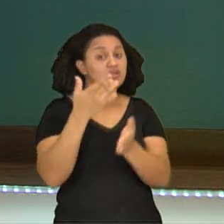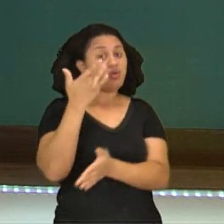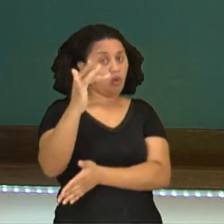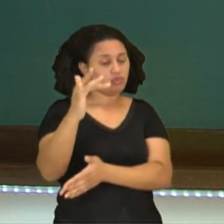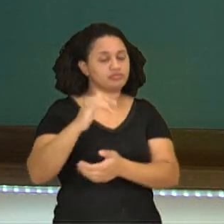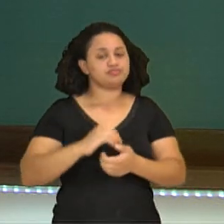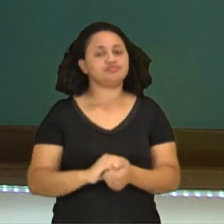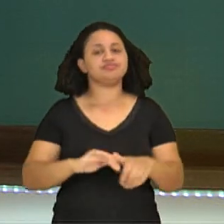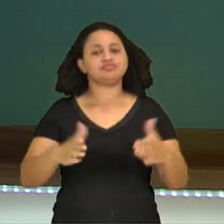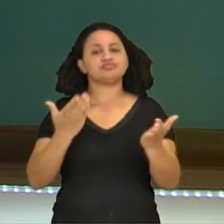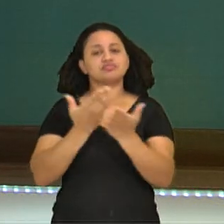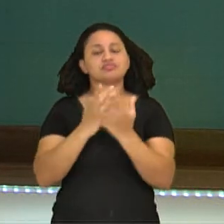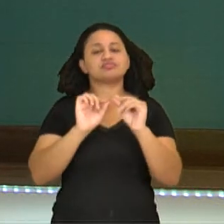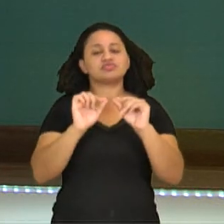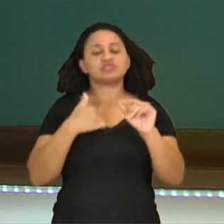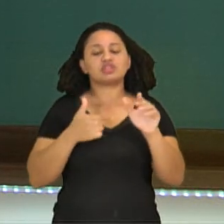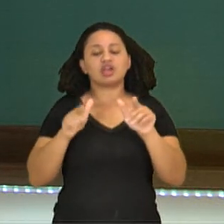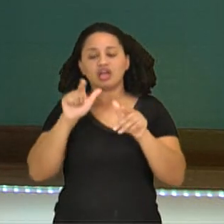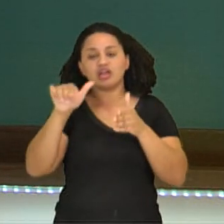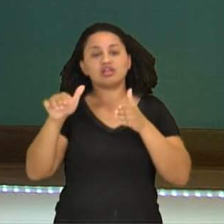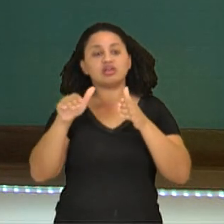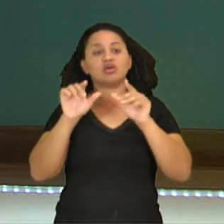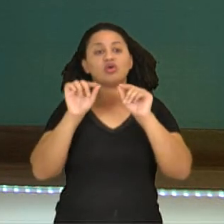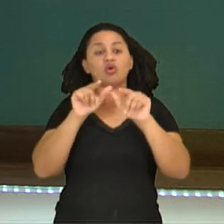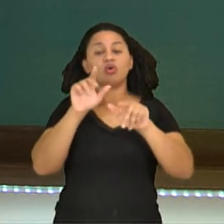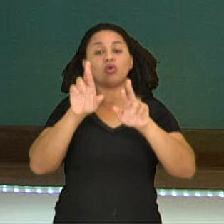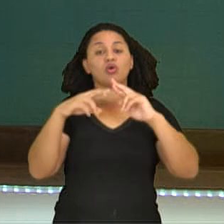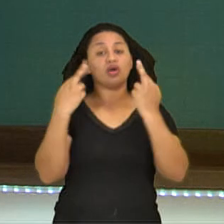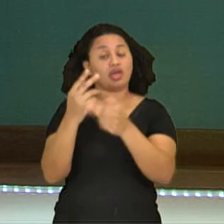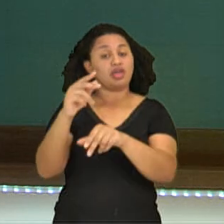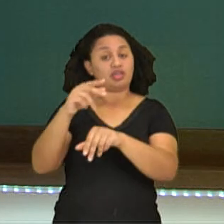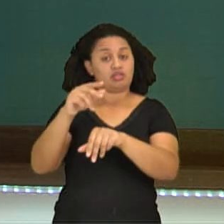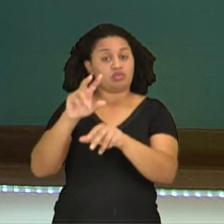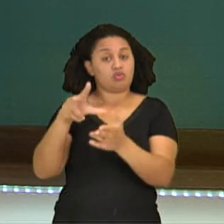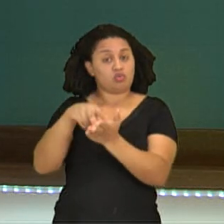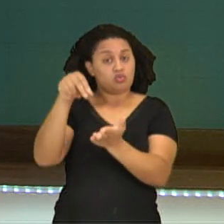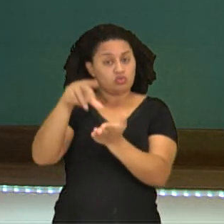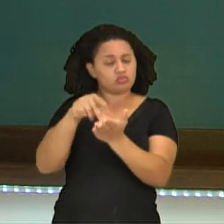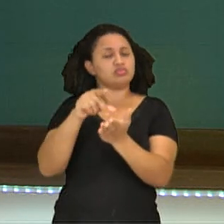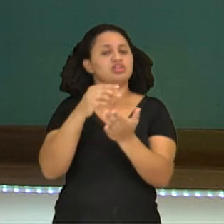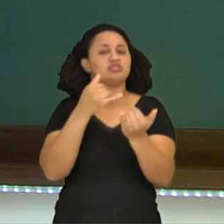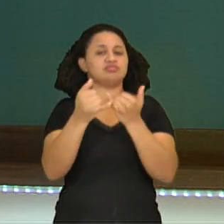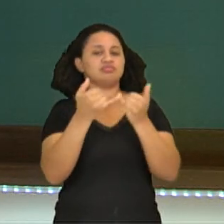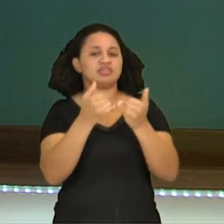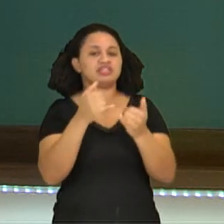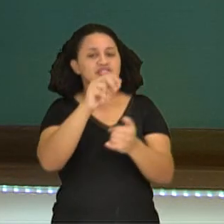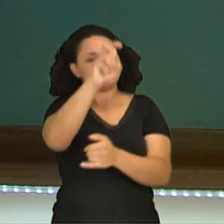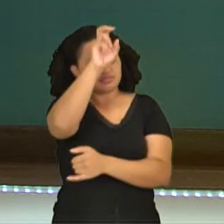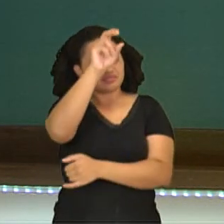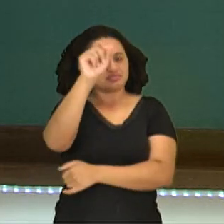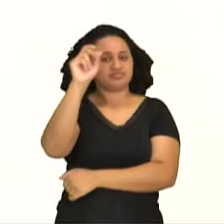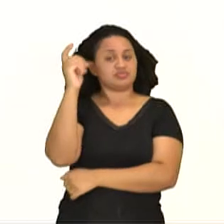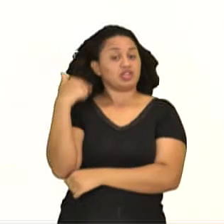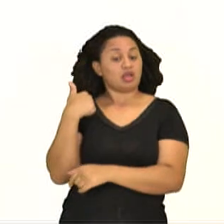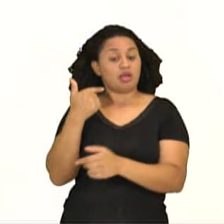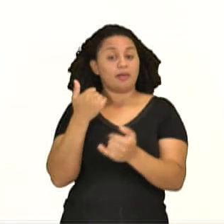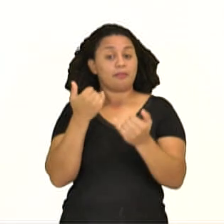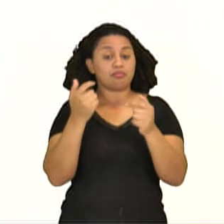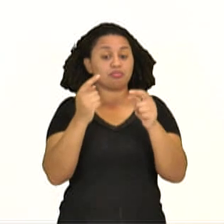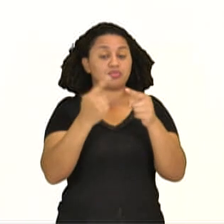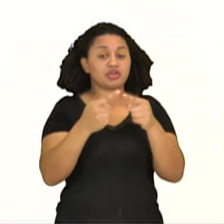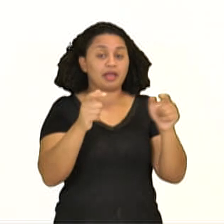legal! Estudamos que a história da formação do reino de Cuxa está muito próxima da civilização do Egito Antigo. Não somente pela proximidade